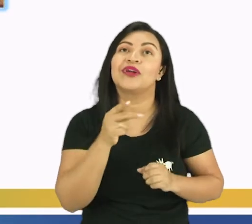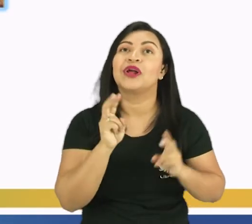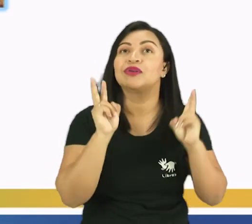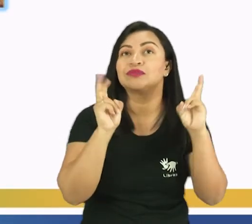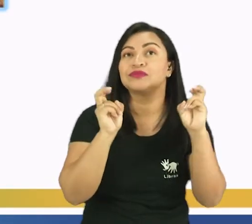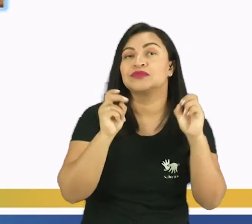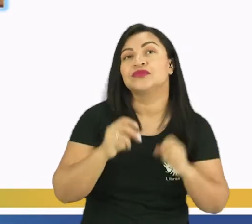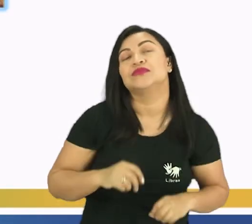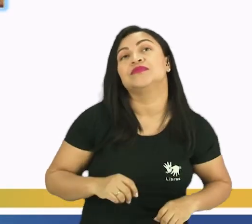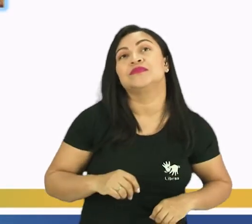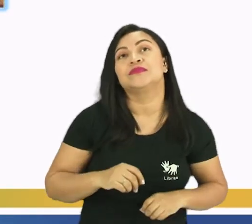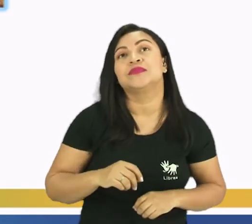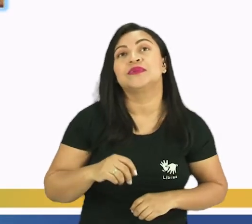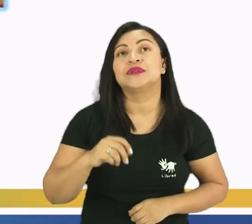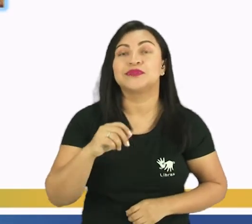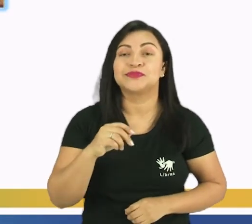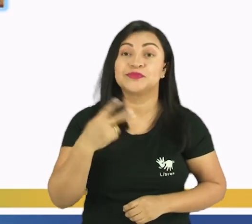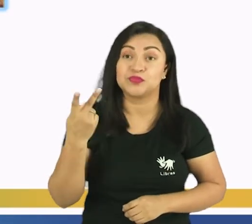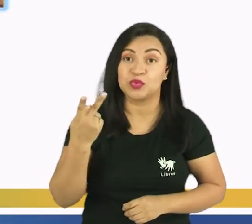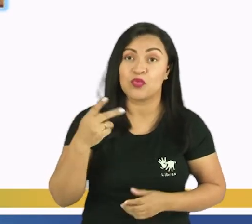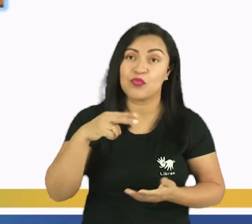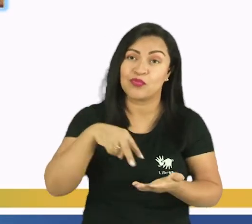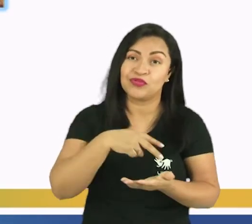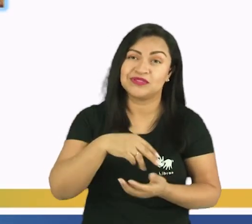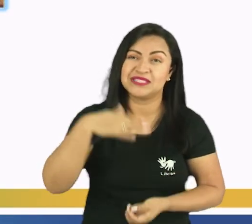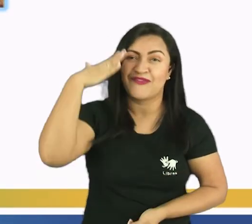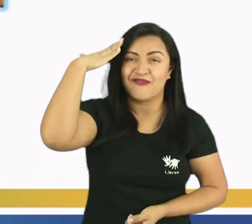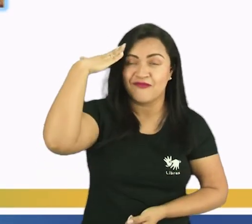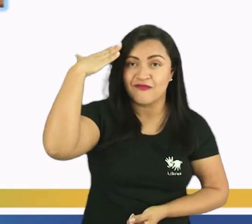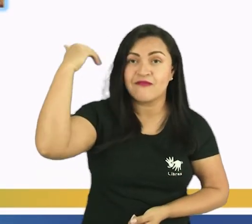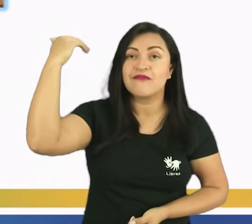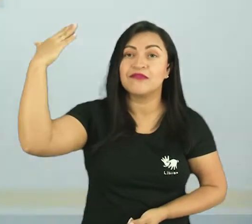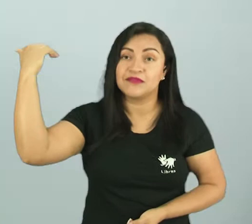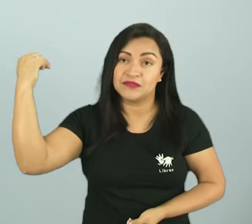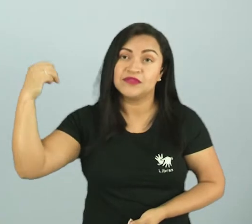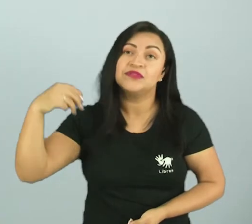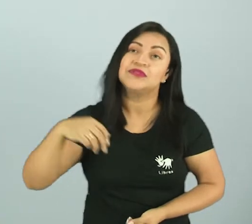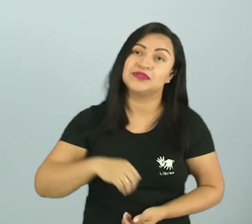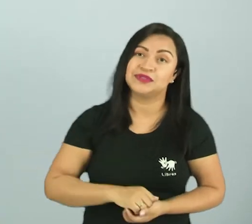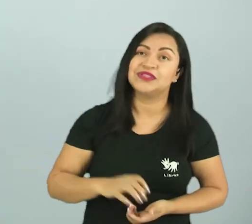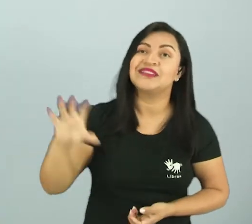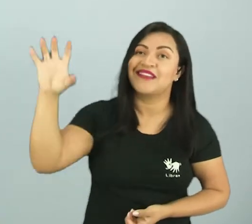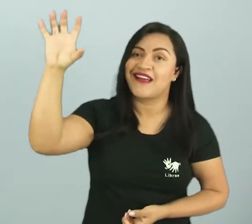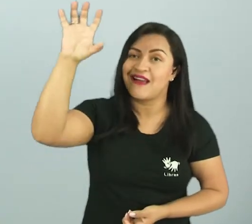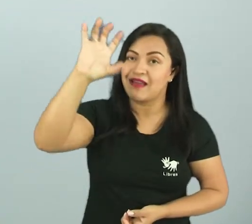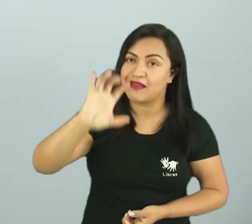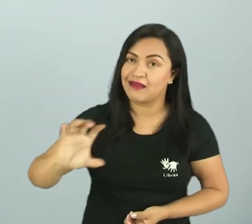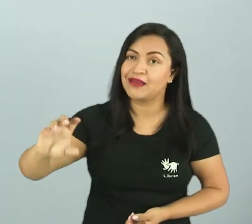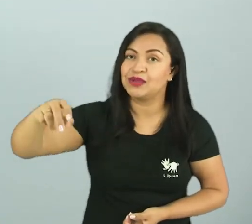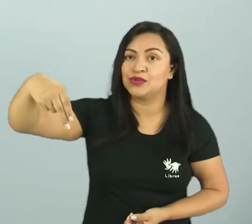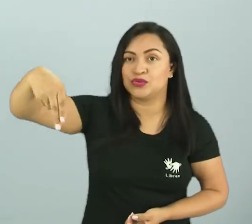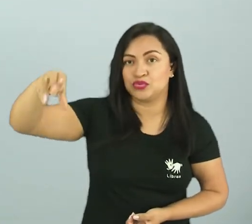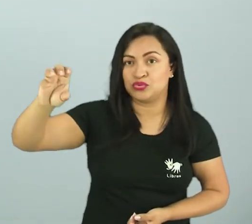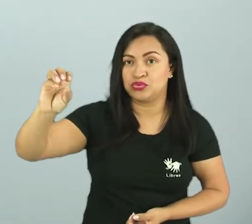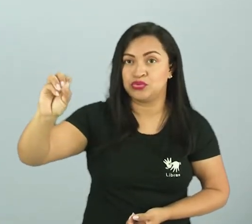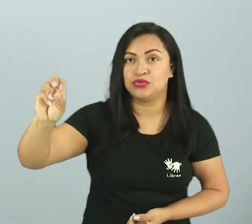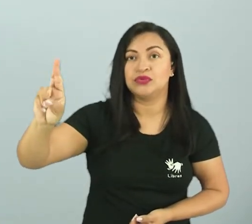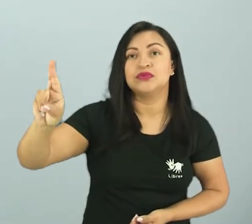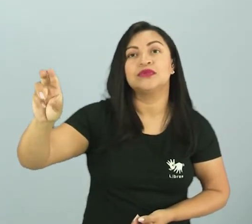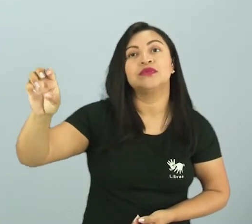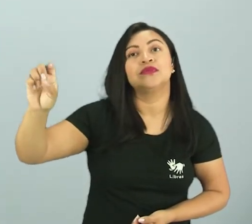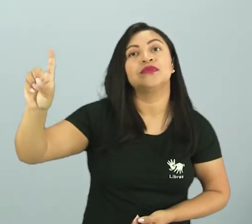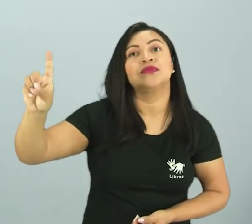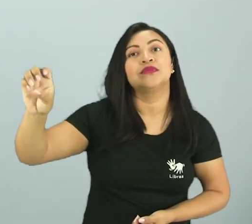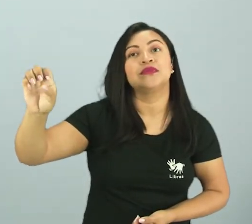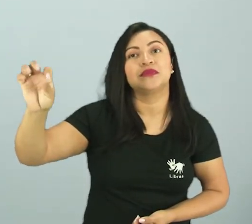sobre uma das danças mais populares e mais conhecidas da região do Nordeste,